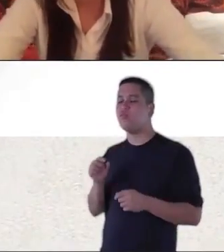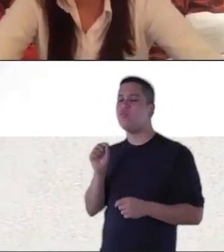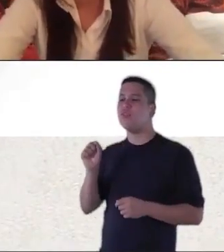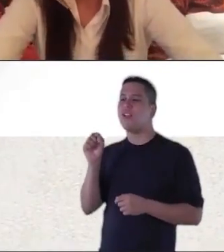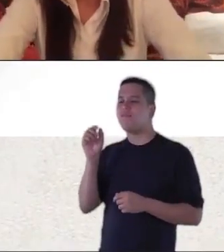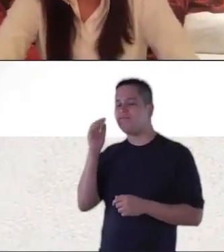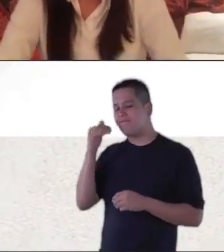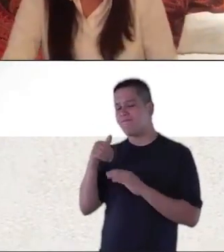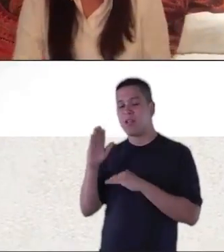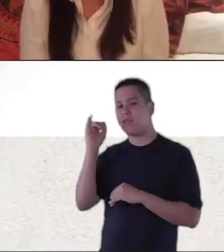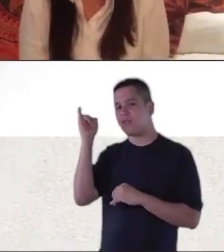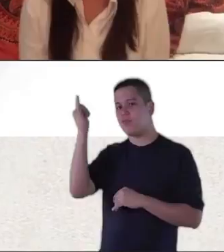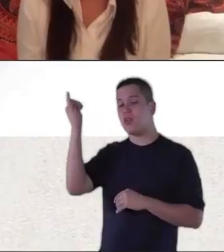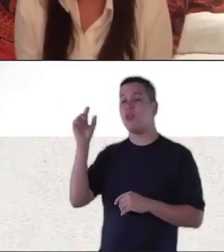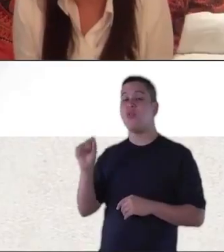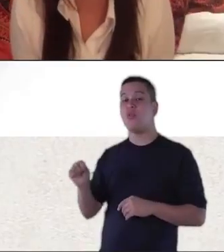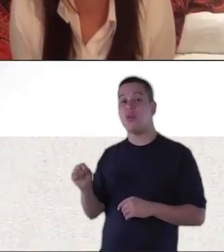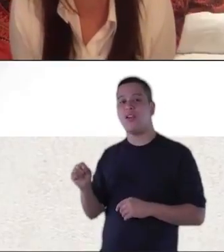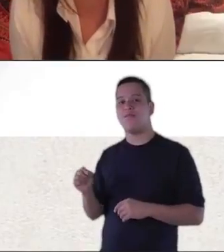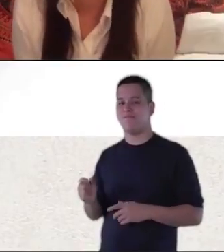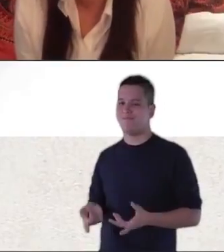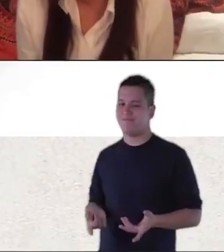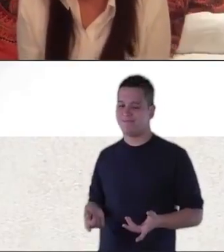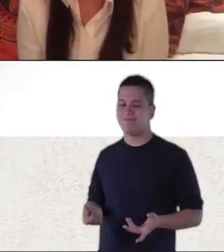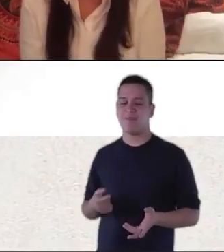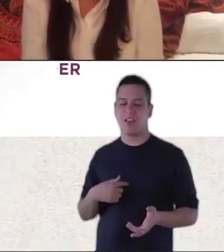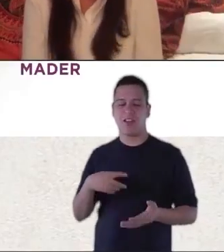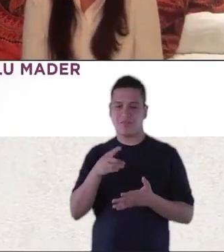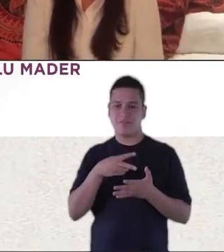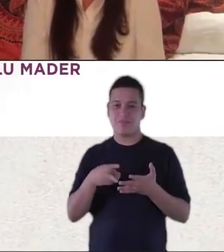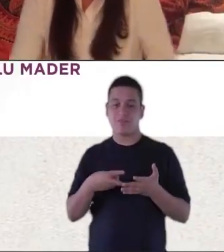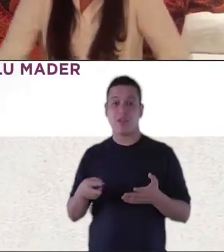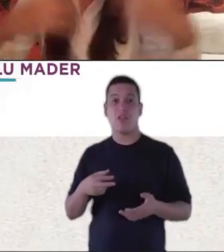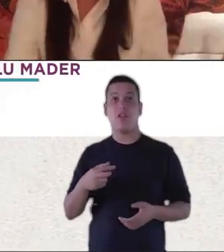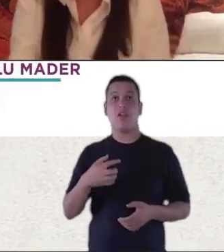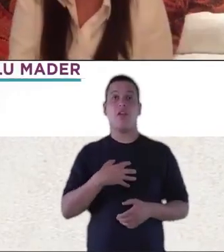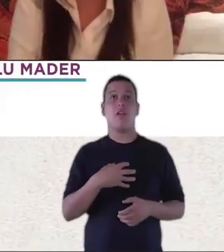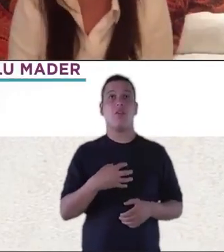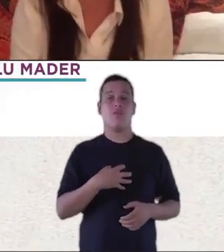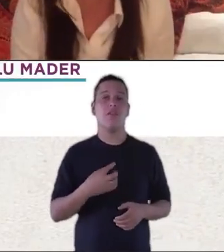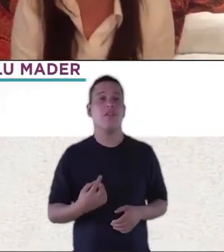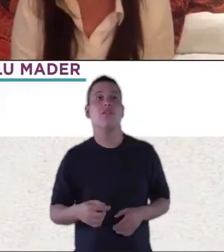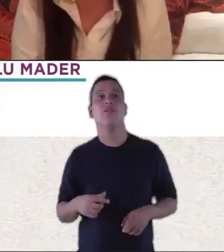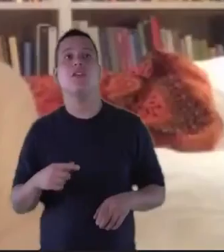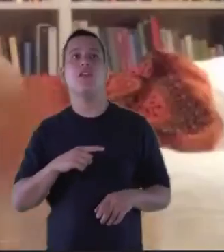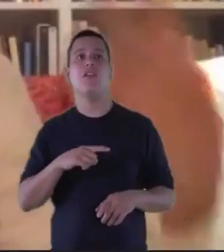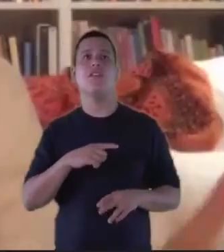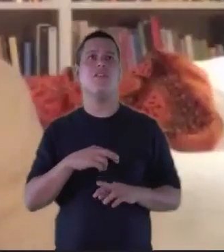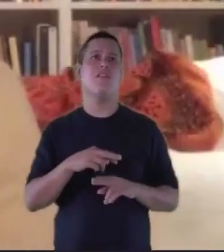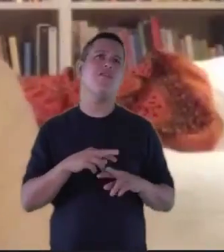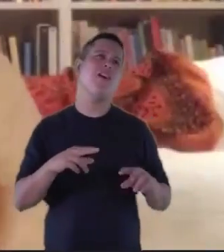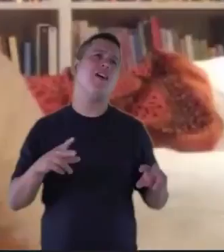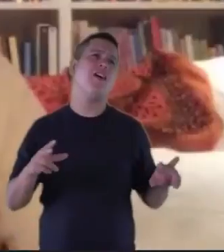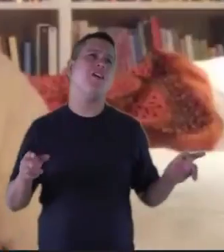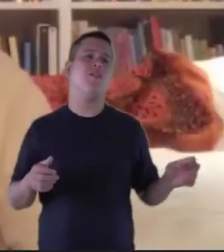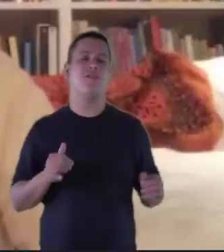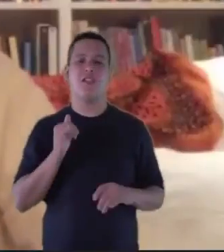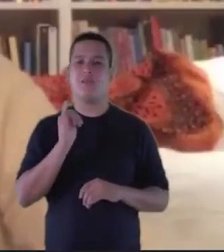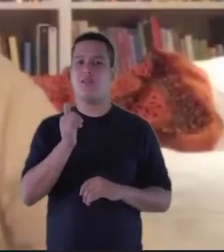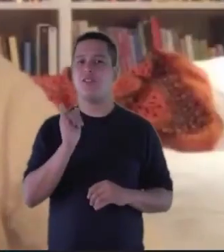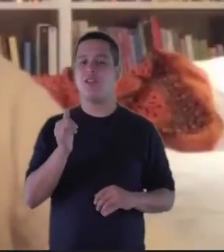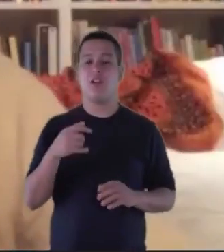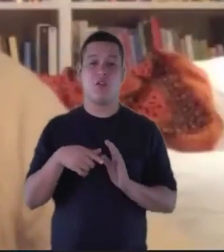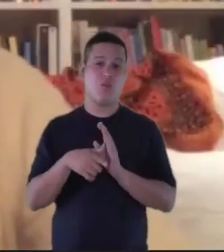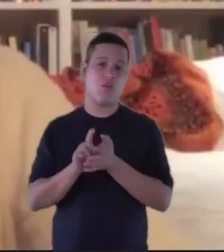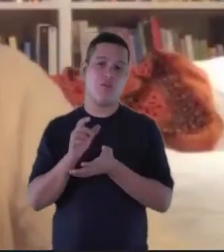A atriz Malu Mader está sentada em um sofá em uma ampla sala. Ao fundo, uma estante cobre toda a parede com diversos livros